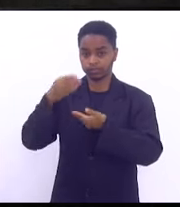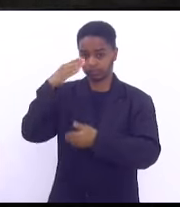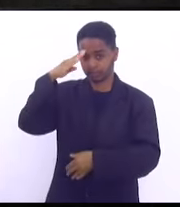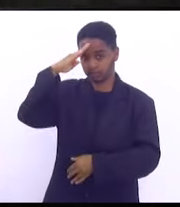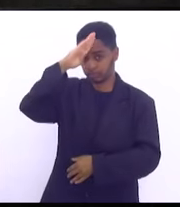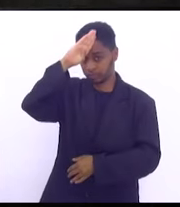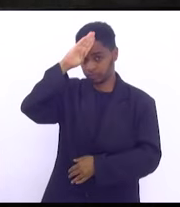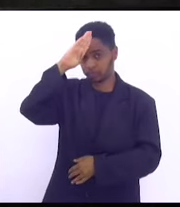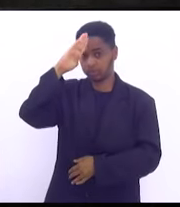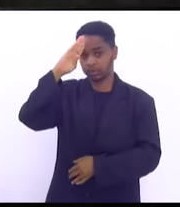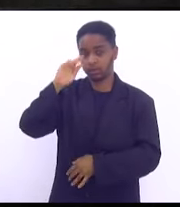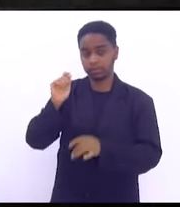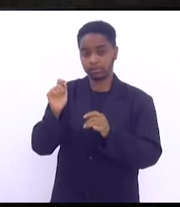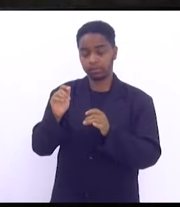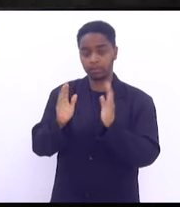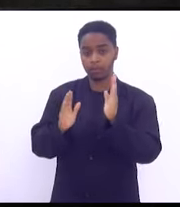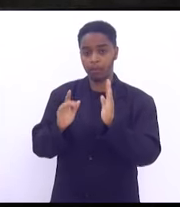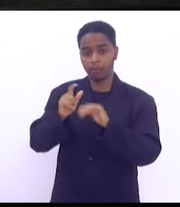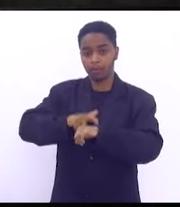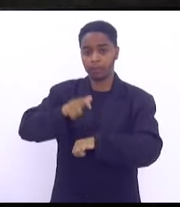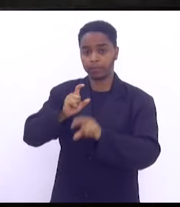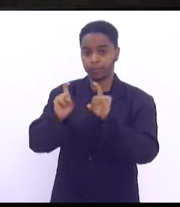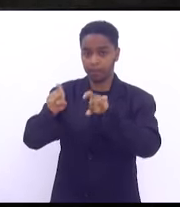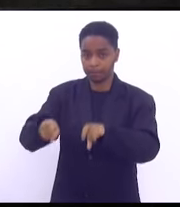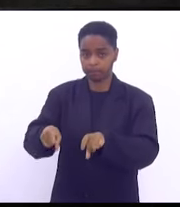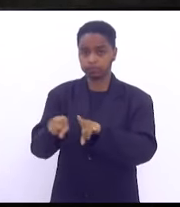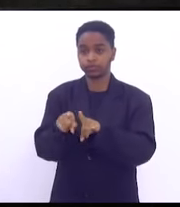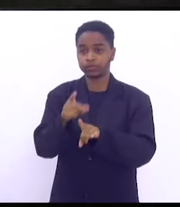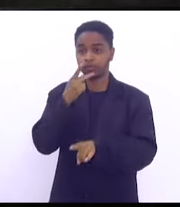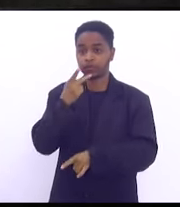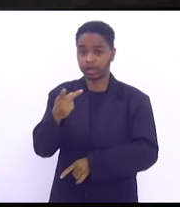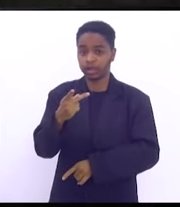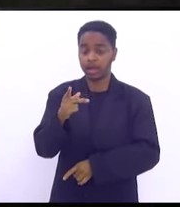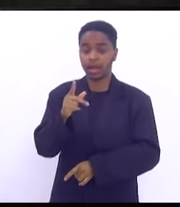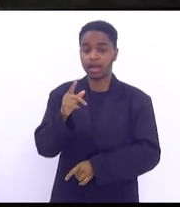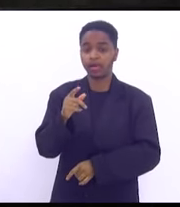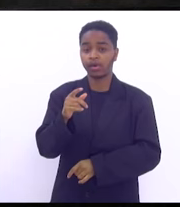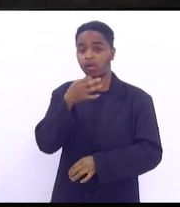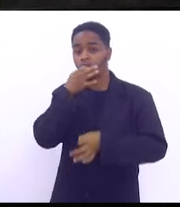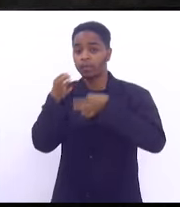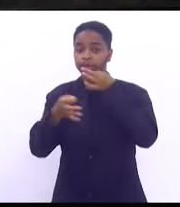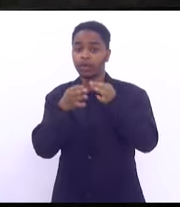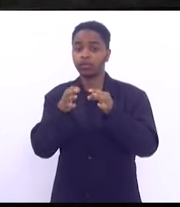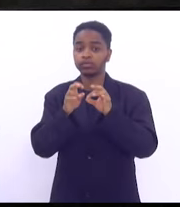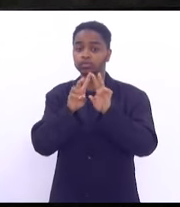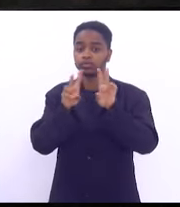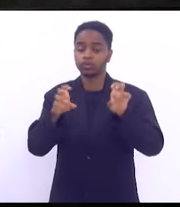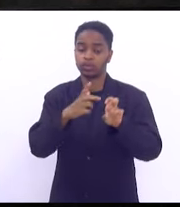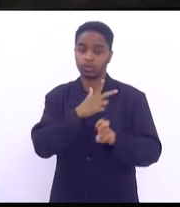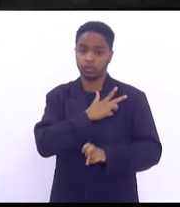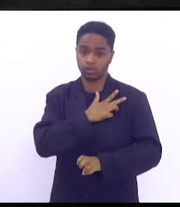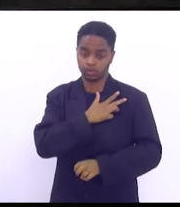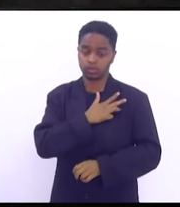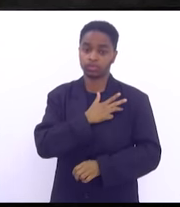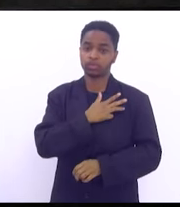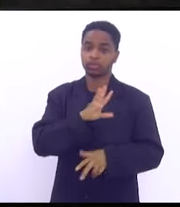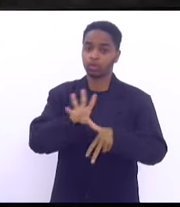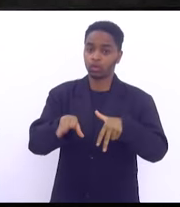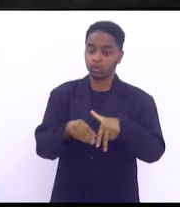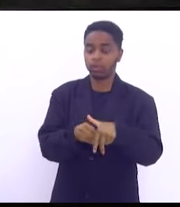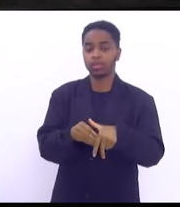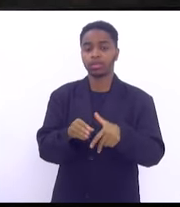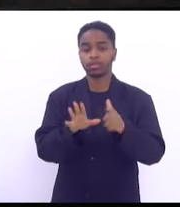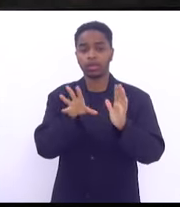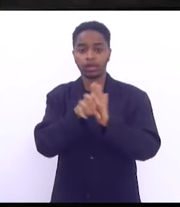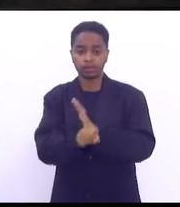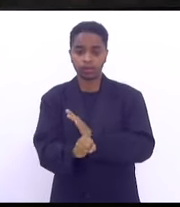Bolsonaro para sua posse. E reiterou o que acha de Luiz Inácio Lula da Silva, corrupto, ladrão, comunista e